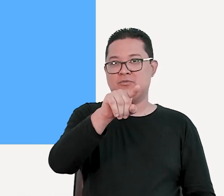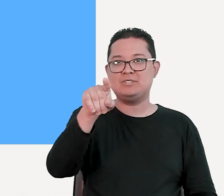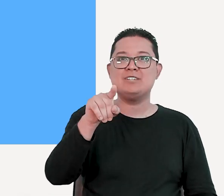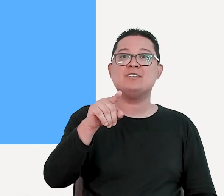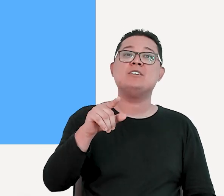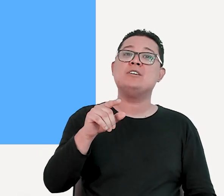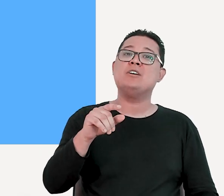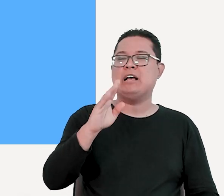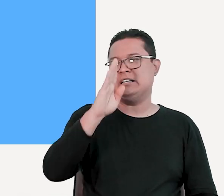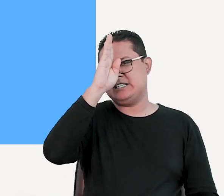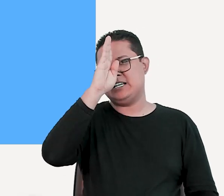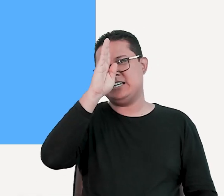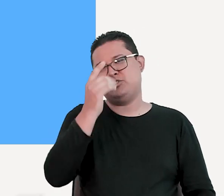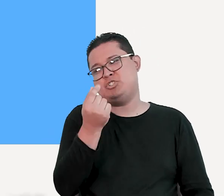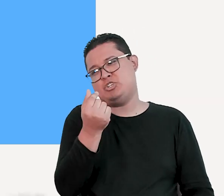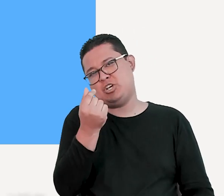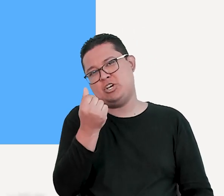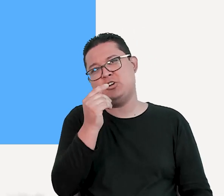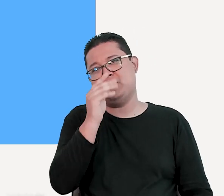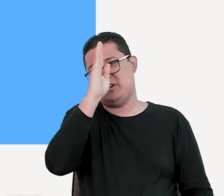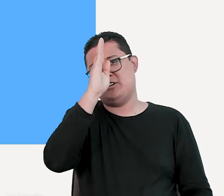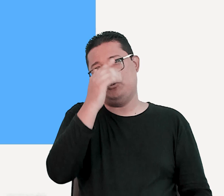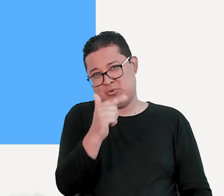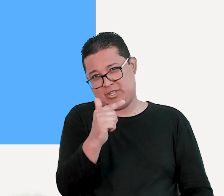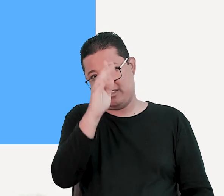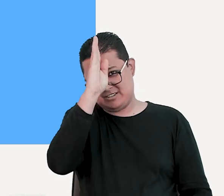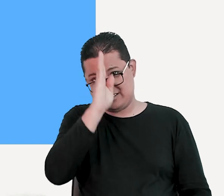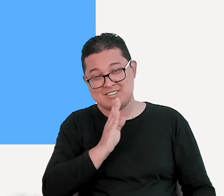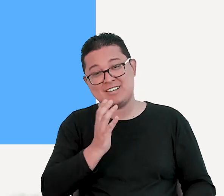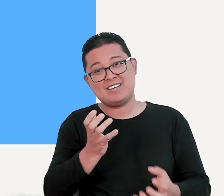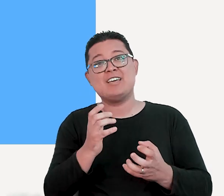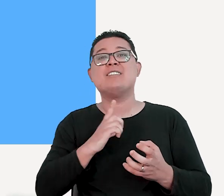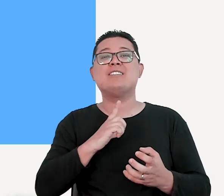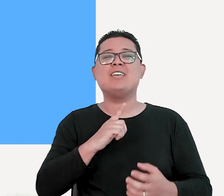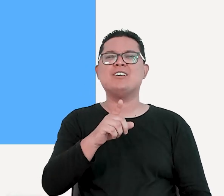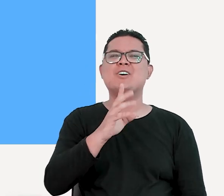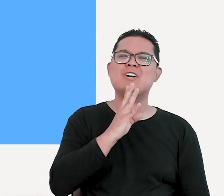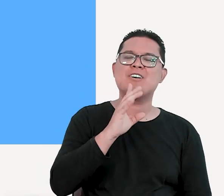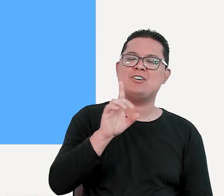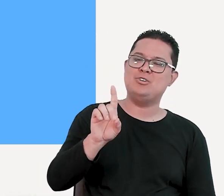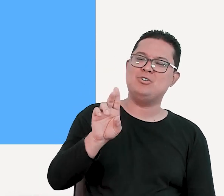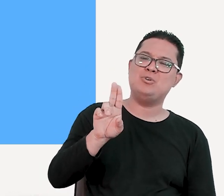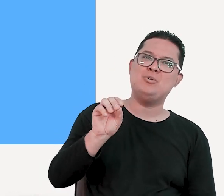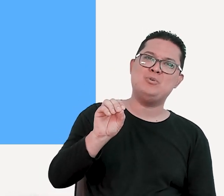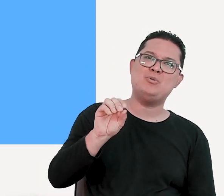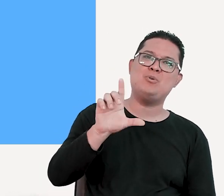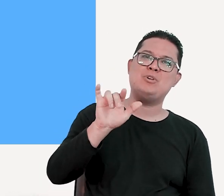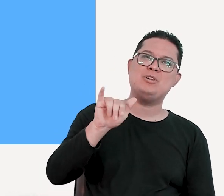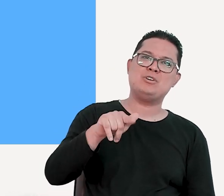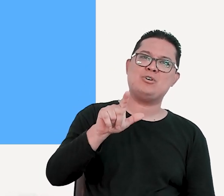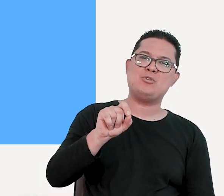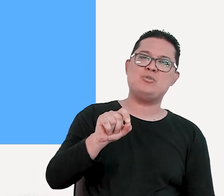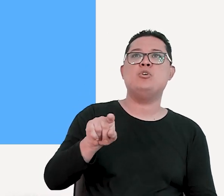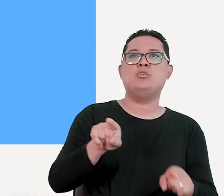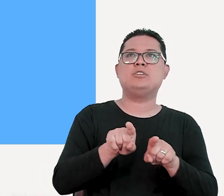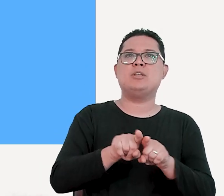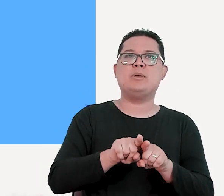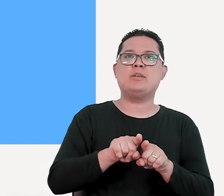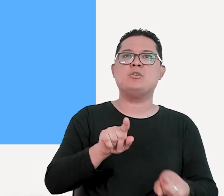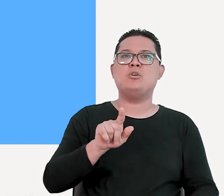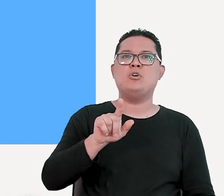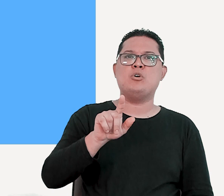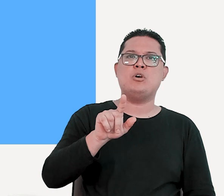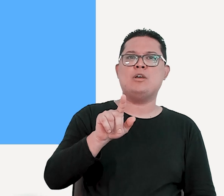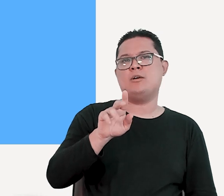Duolingo. Tem o que é gamificado, então você fica realmente querendo ficar em primeiro lugar, é maravilhoso. E tem o Buzu também, que é um pouquinho